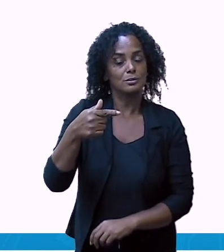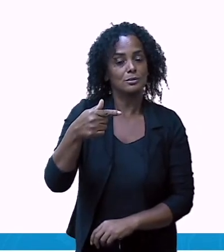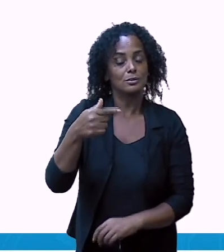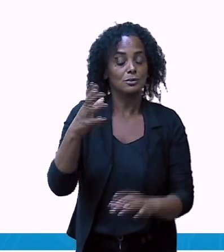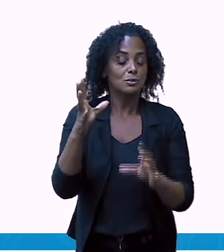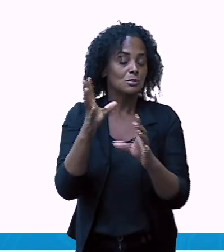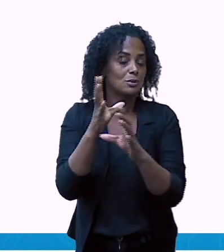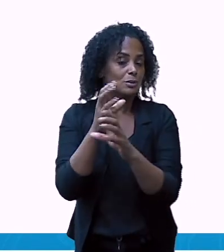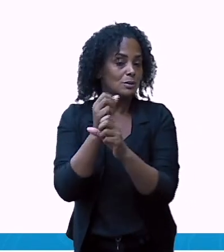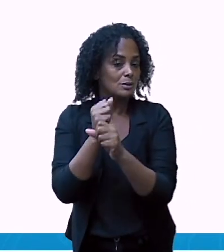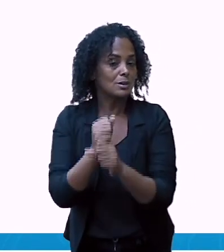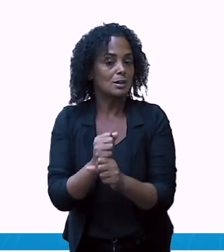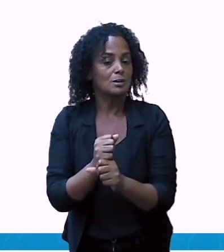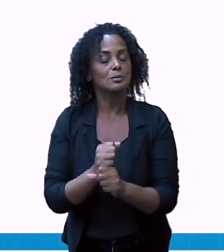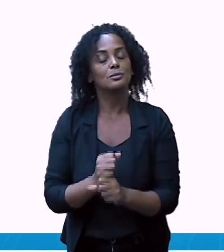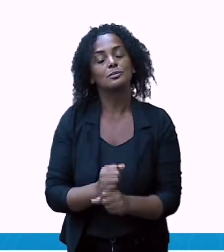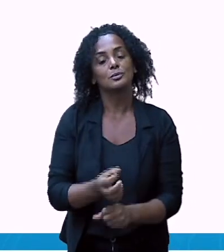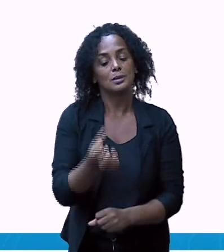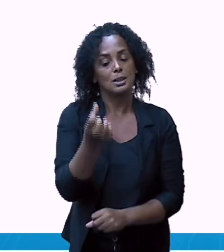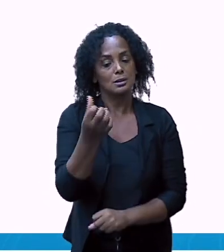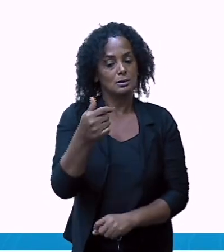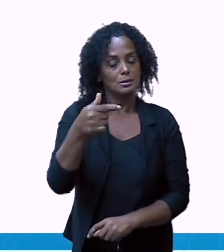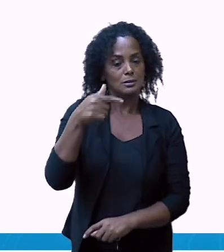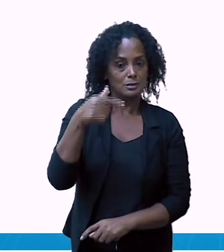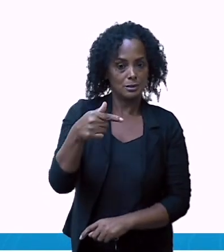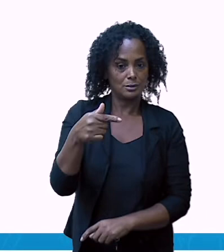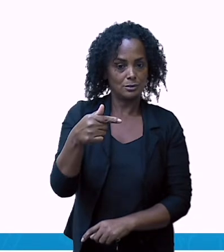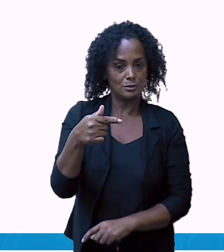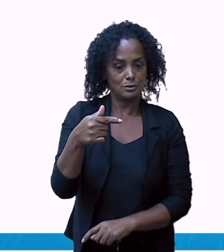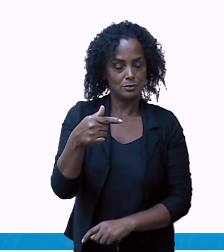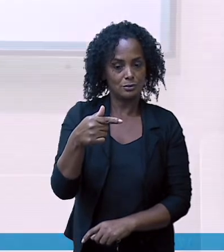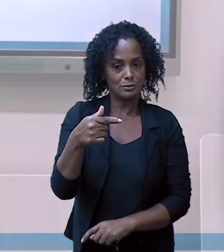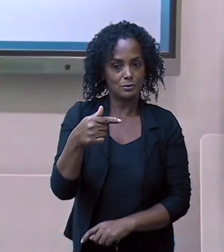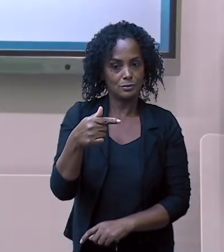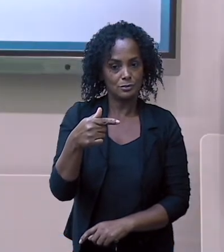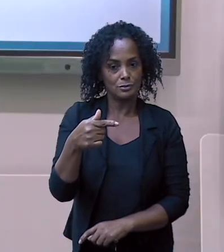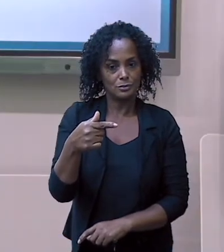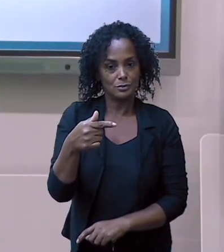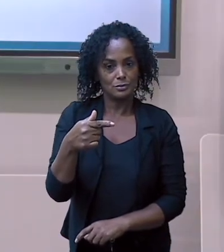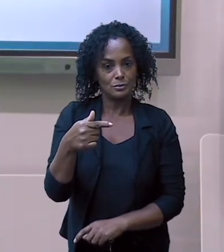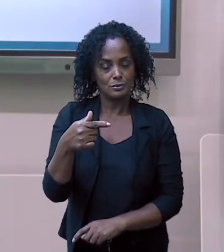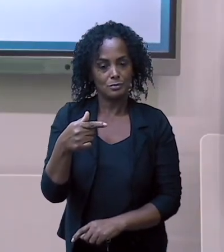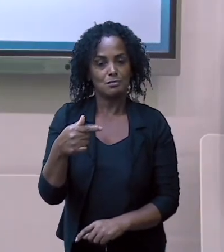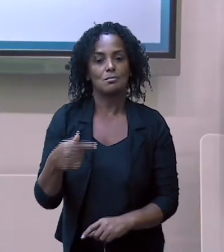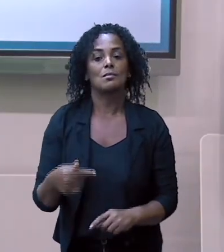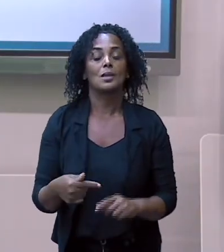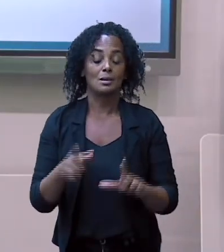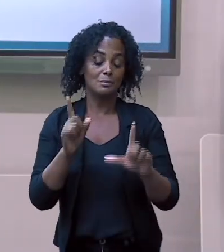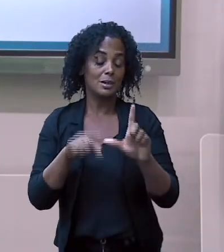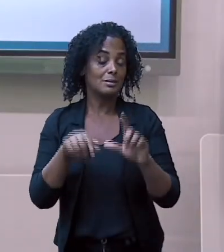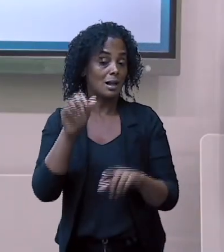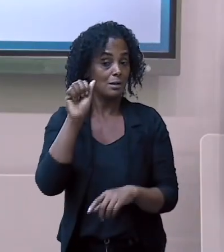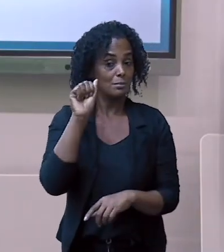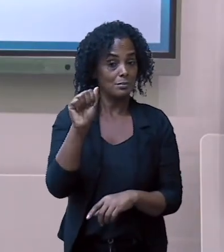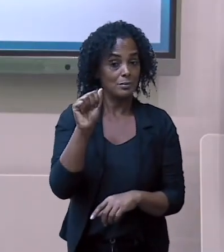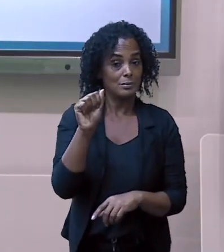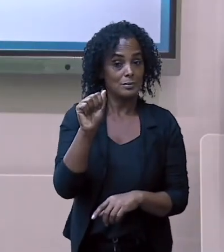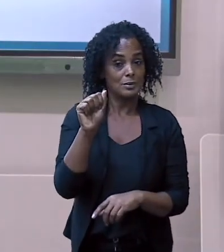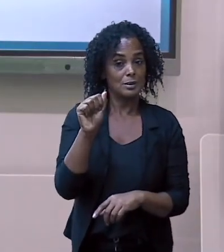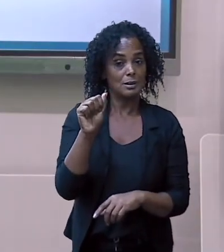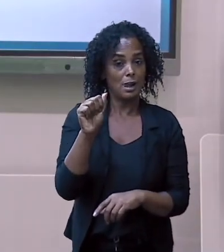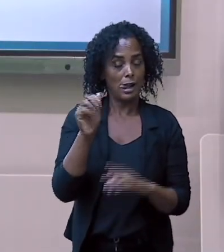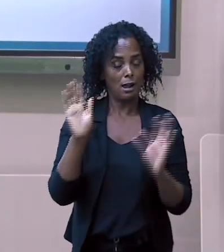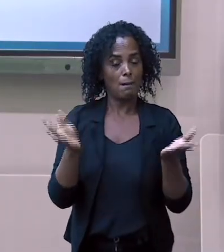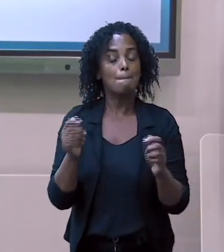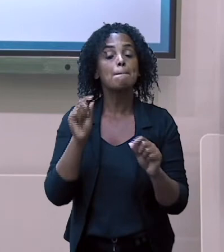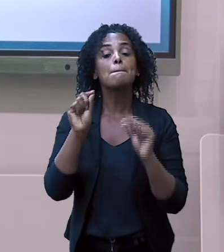resultado de 67. Resolvemos, então, a questão da letra A. Vamos analisar, então, agora